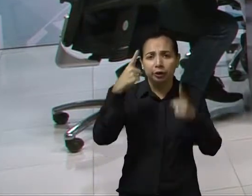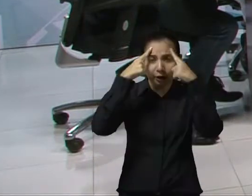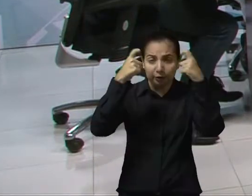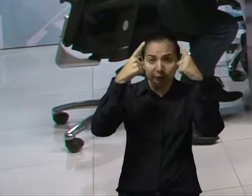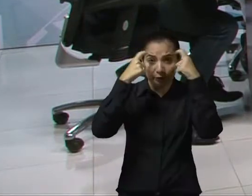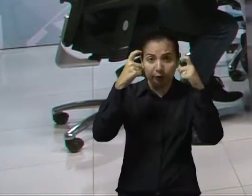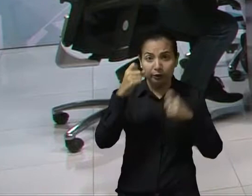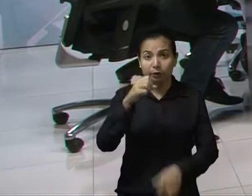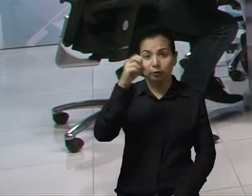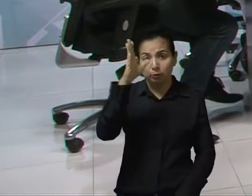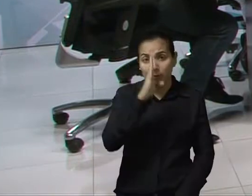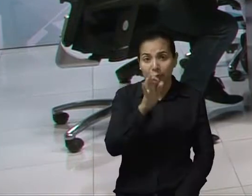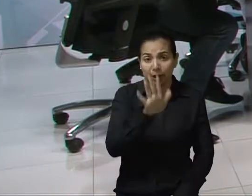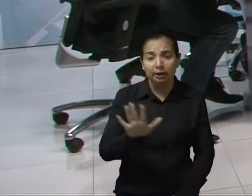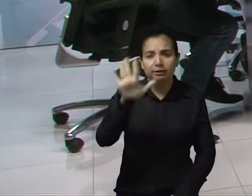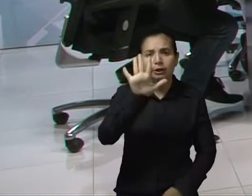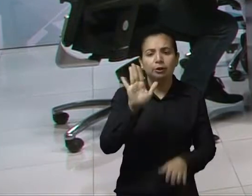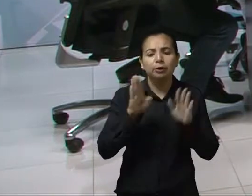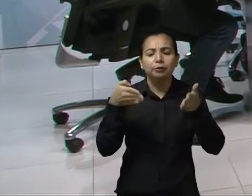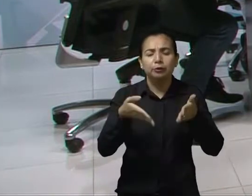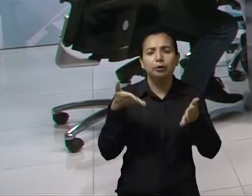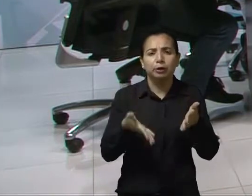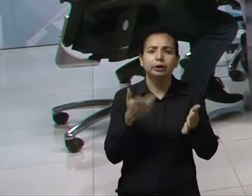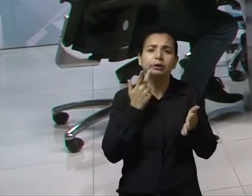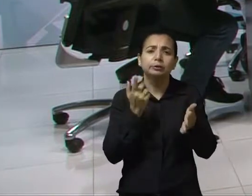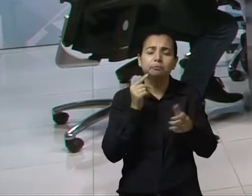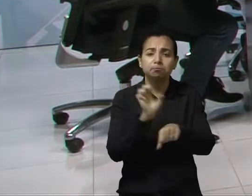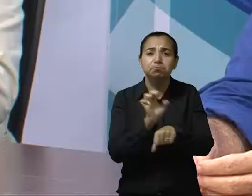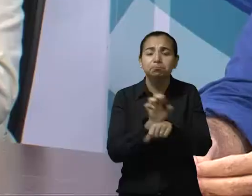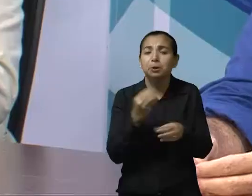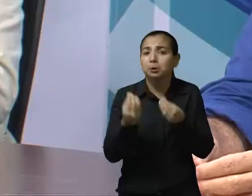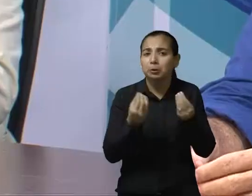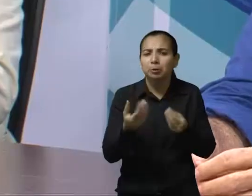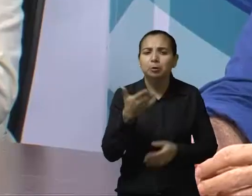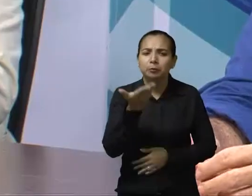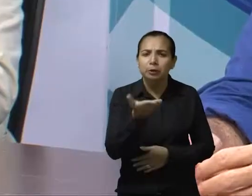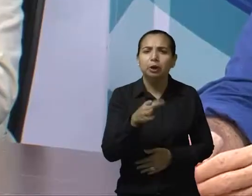e particularmente no estado do Ceará? Como